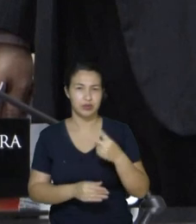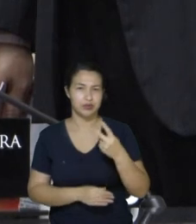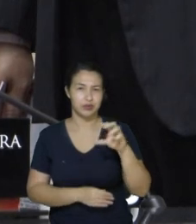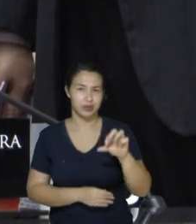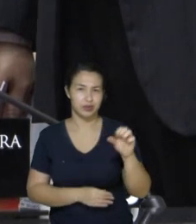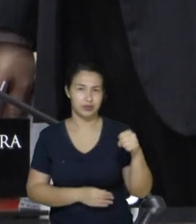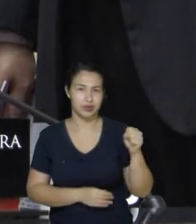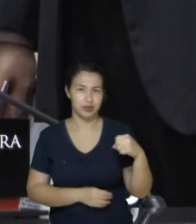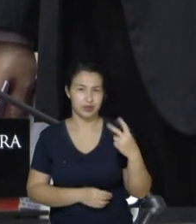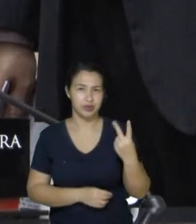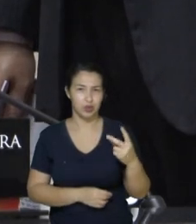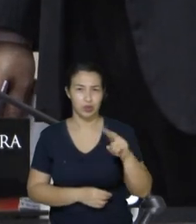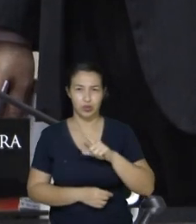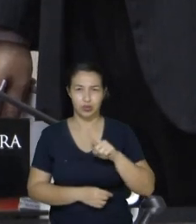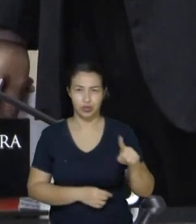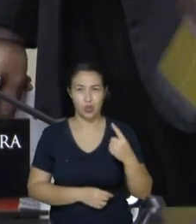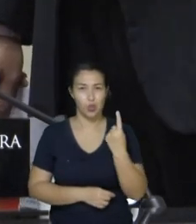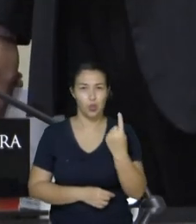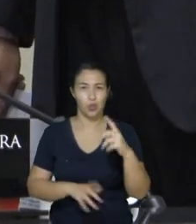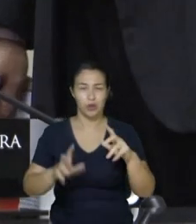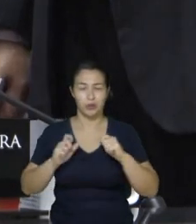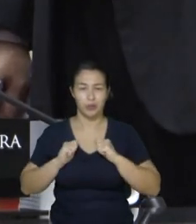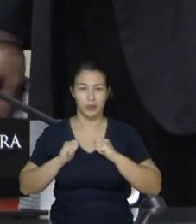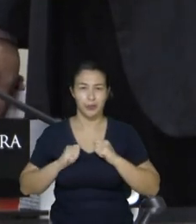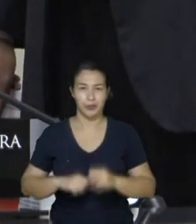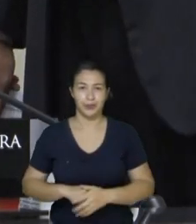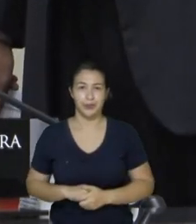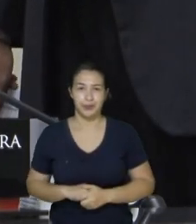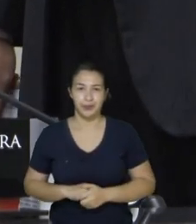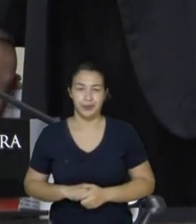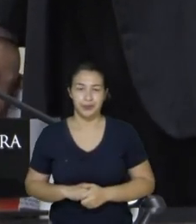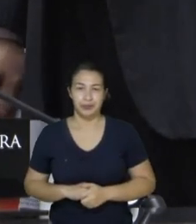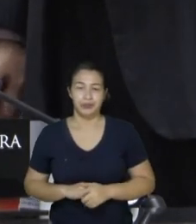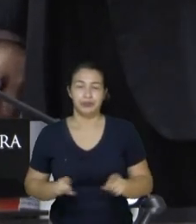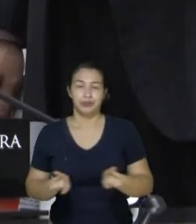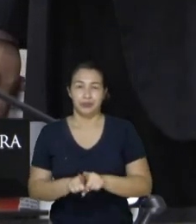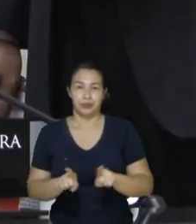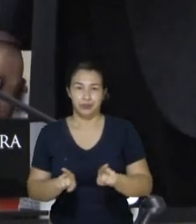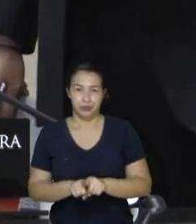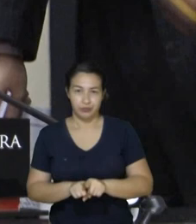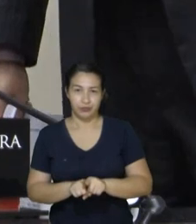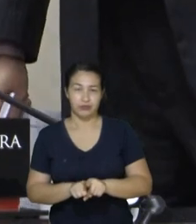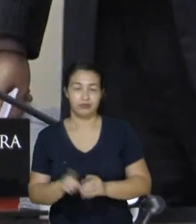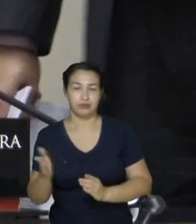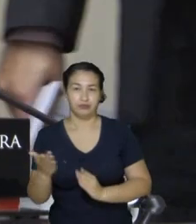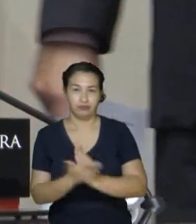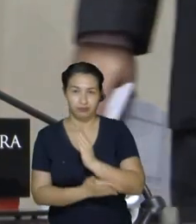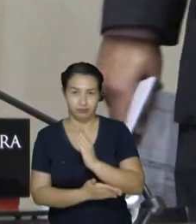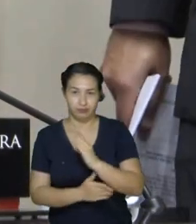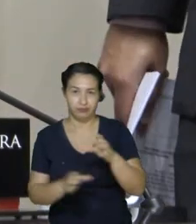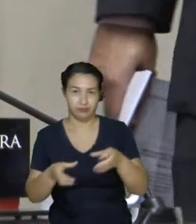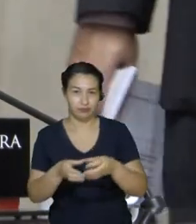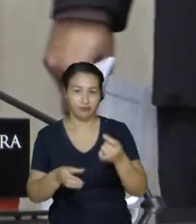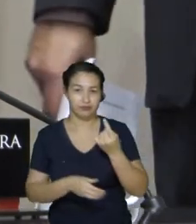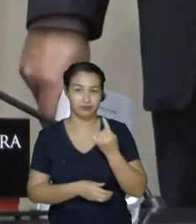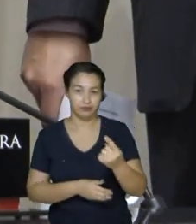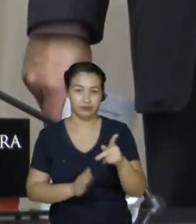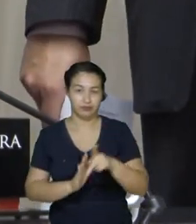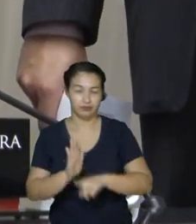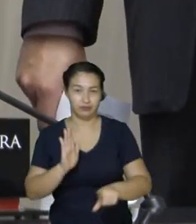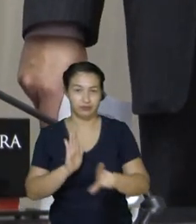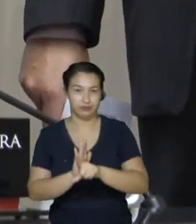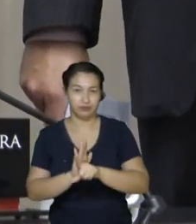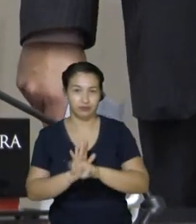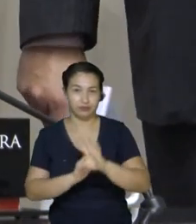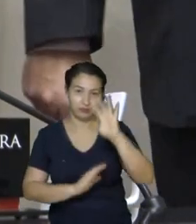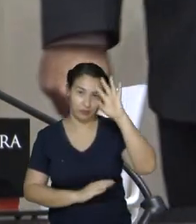2 votos não e uma abstenção. Ainda ex officio, foram aprovados em turno único projeto de